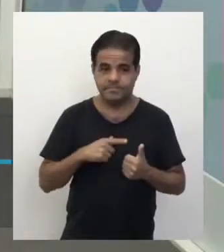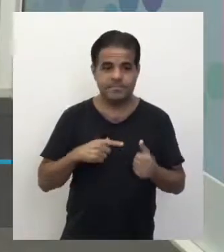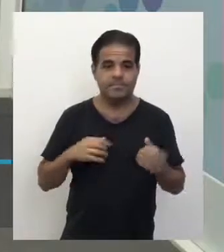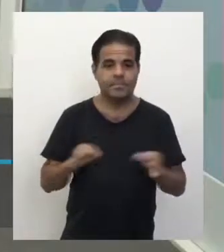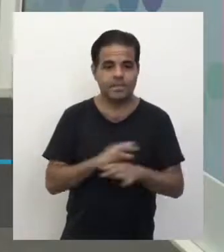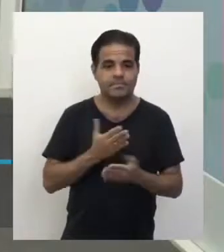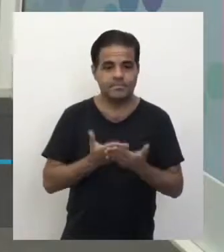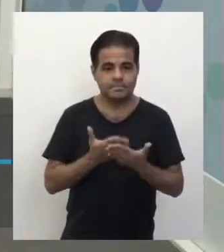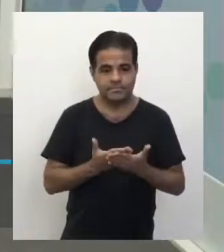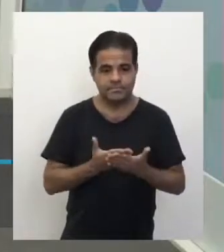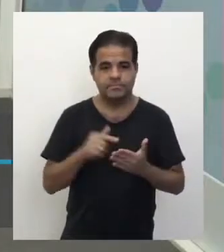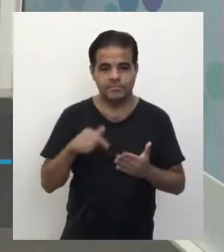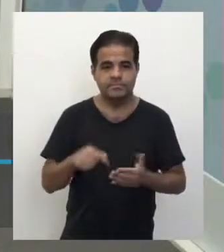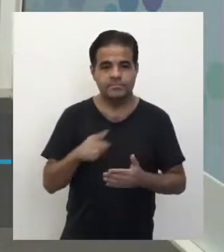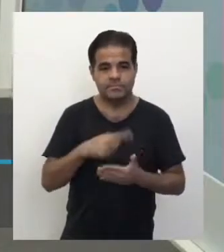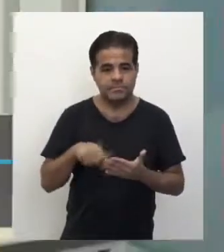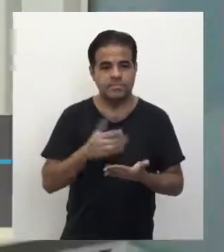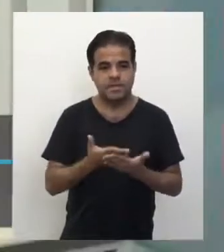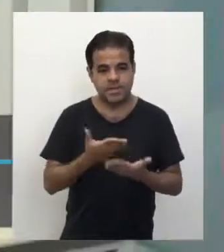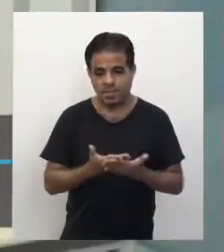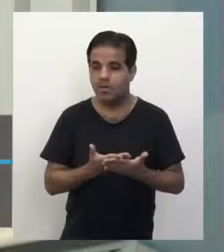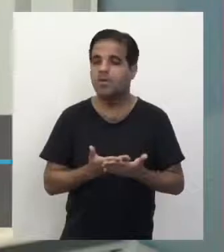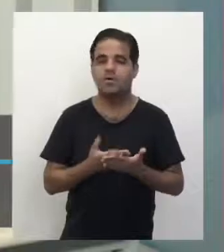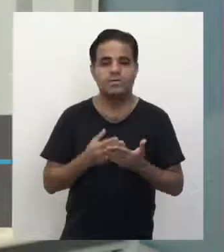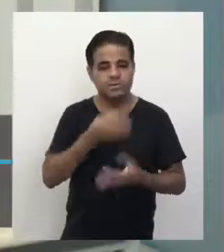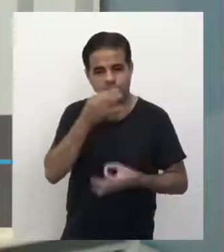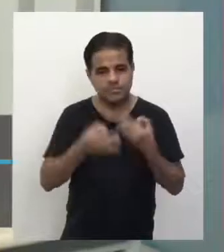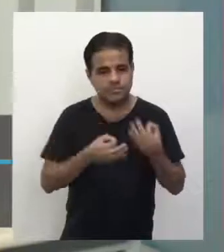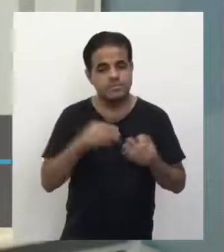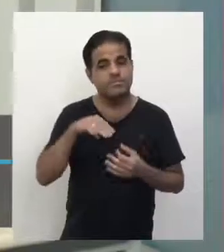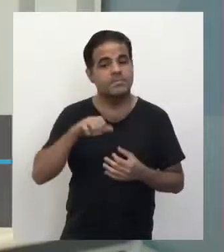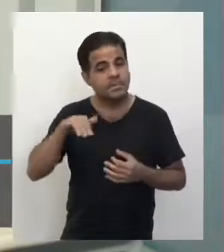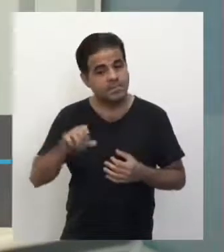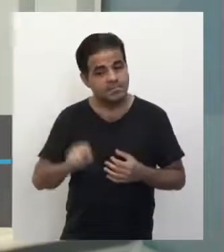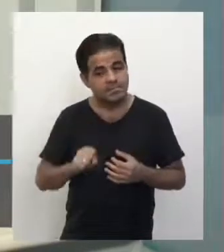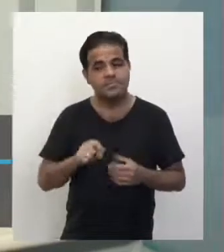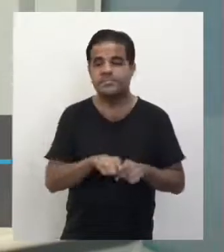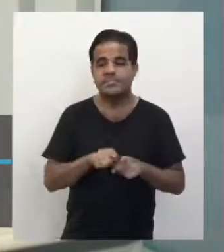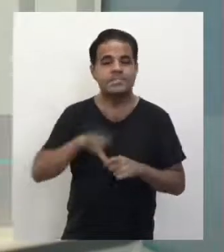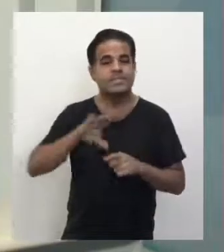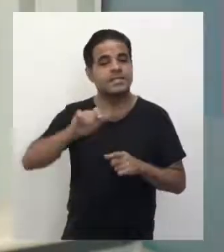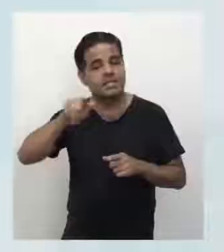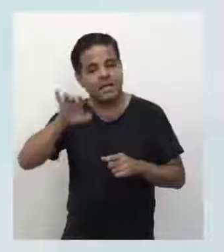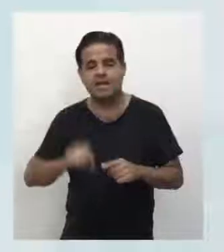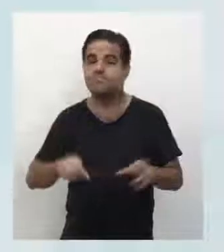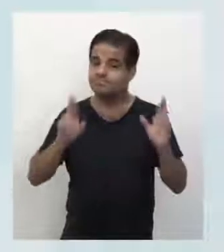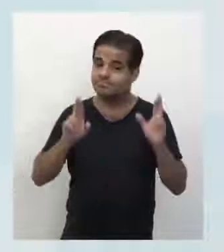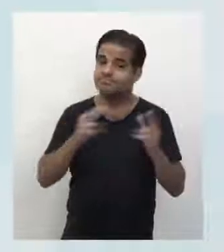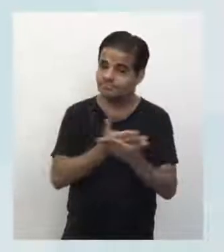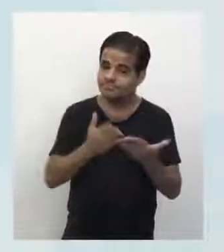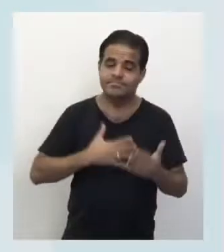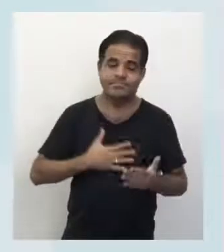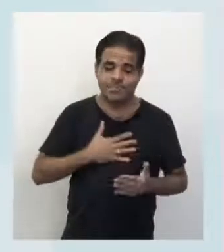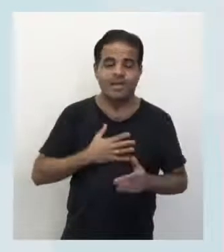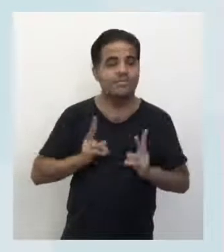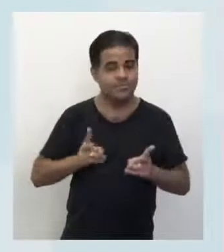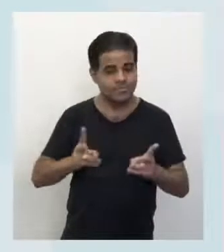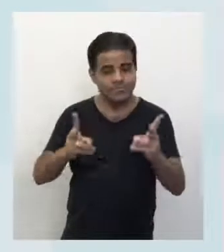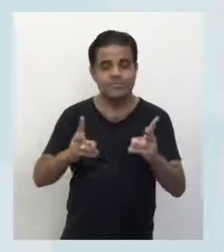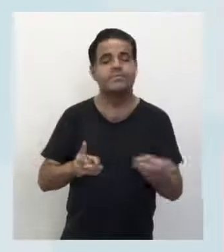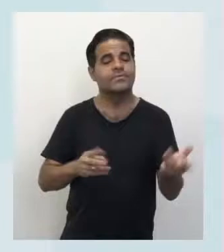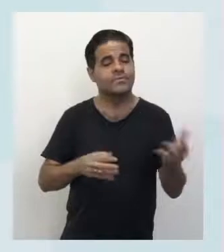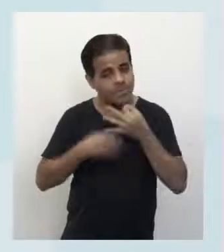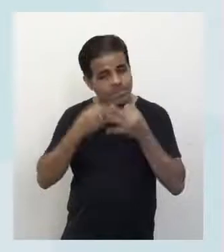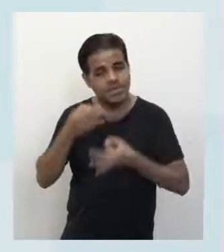por aqui. Essa foi nossa aula. Nós comentamos um pouquinho sobre memes e sobre charges. Espero que vocês tenham gostado. Ela terá continuidade.